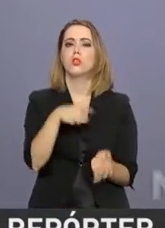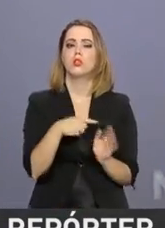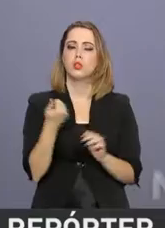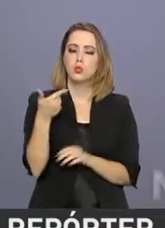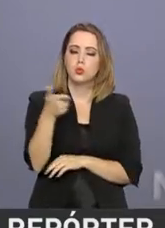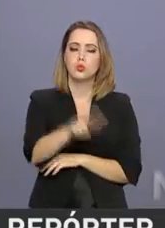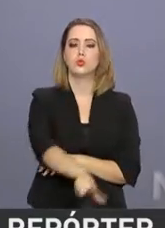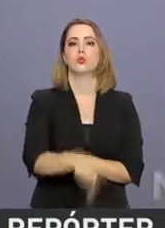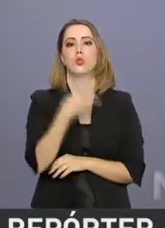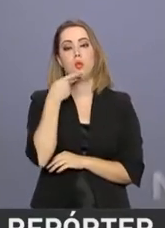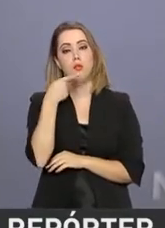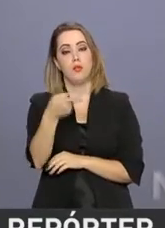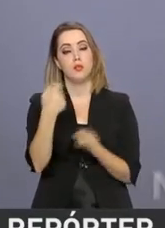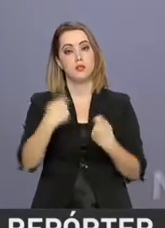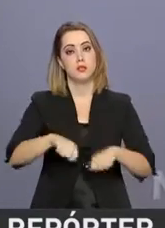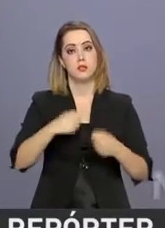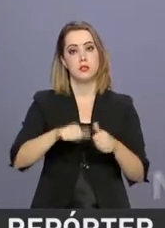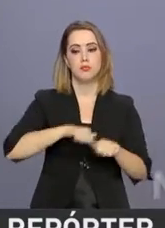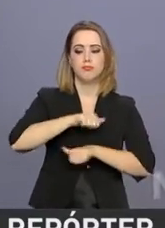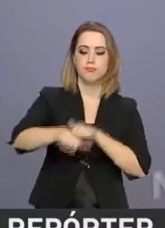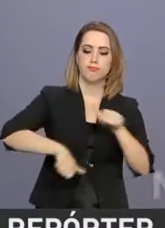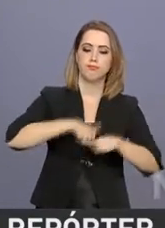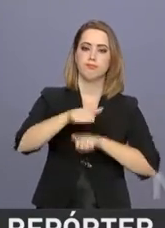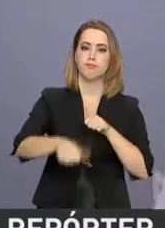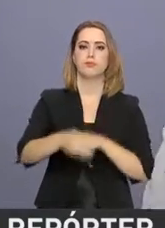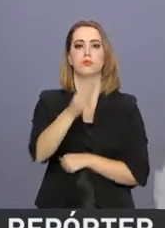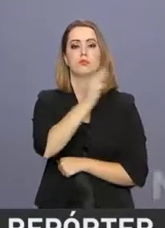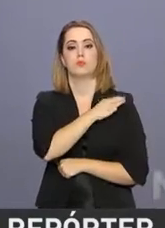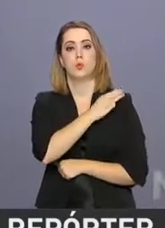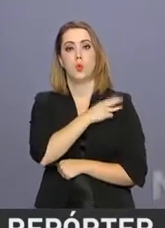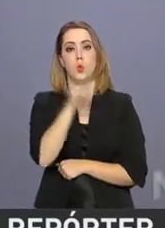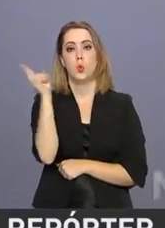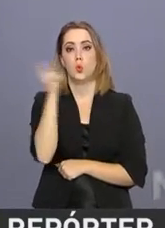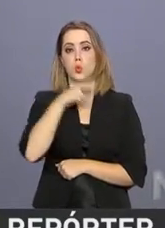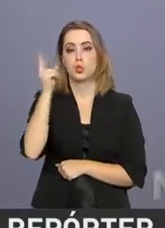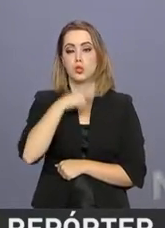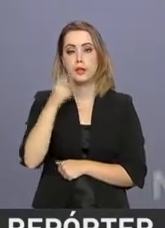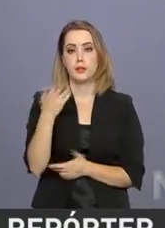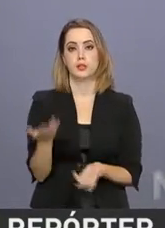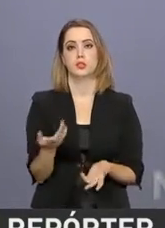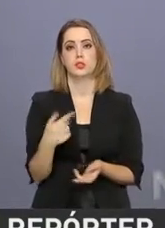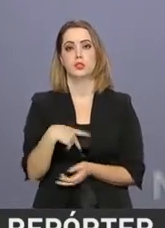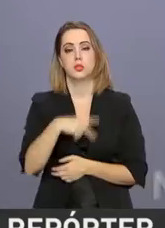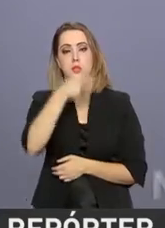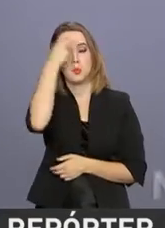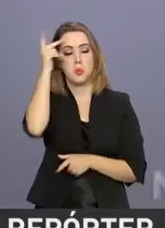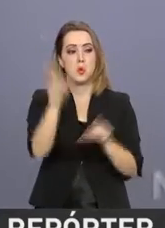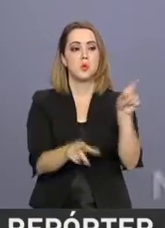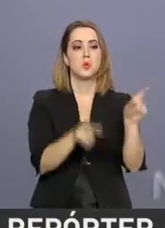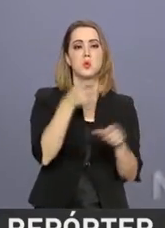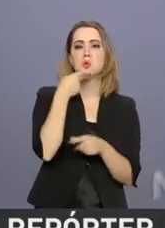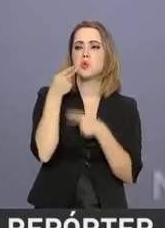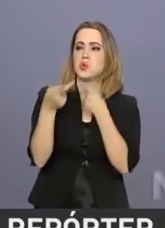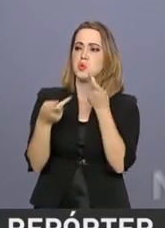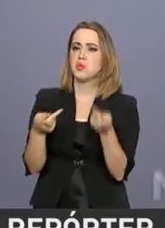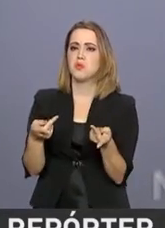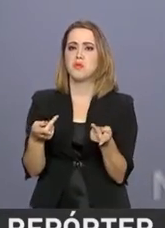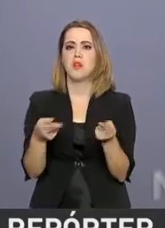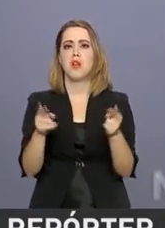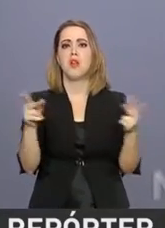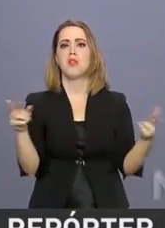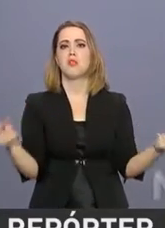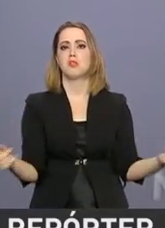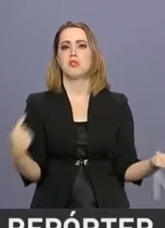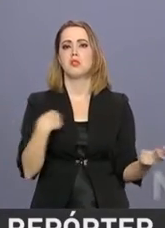proposta de reforma do ensino médio, a urgência da reforma. Muitos aí alegam que a proposta pode aumentar a desigualdade.